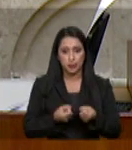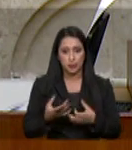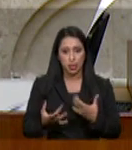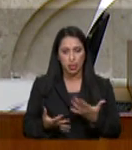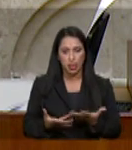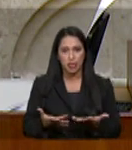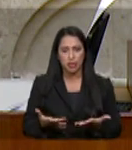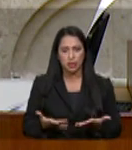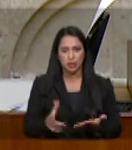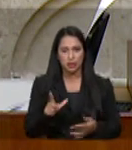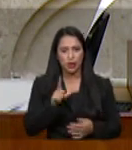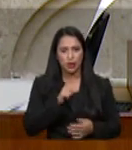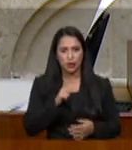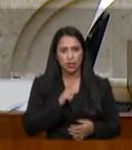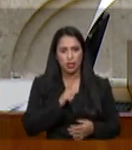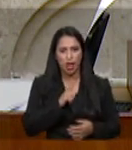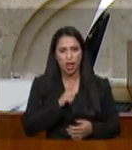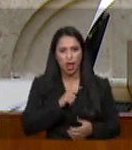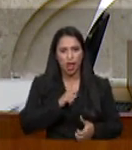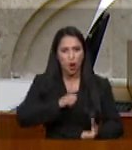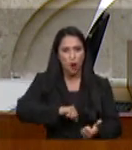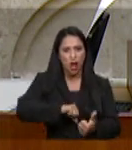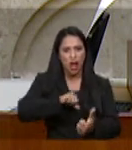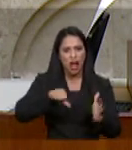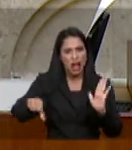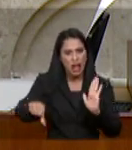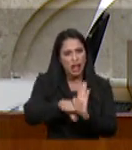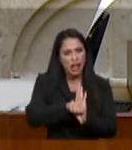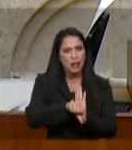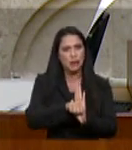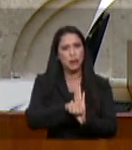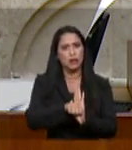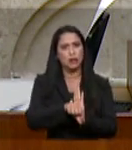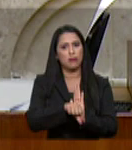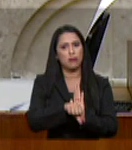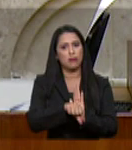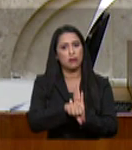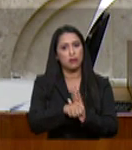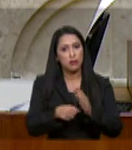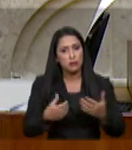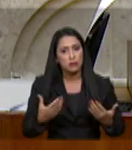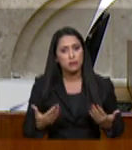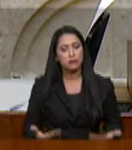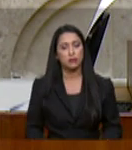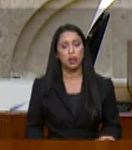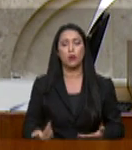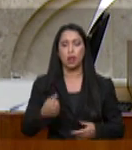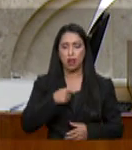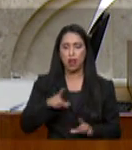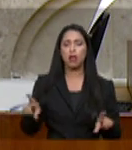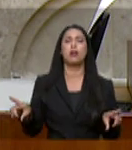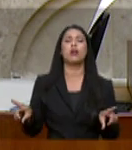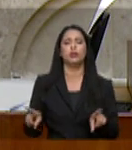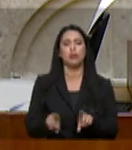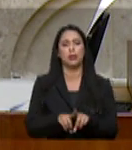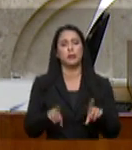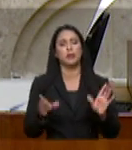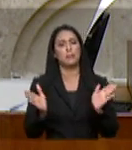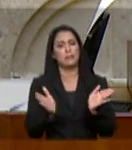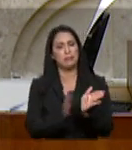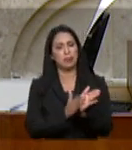Serra na verdadeira anarquia criminosa de sorte que eu também